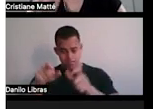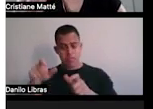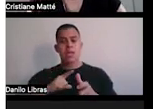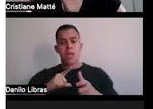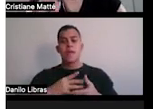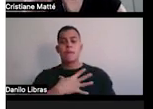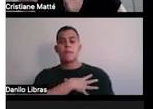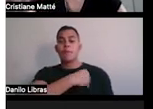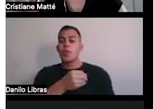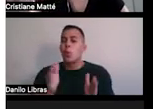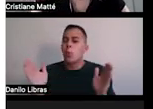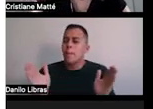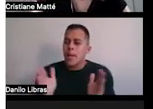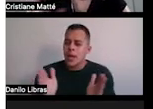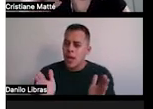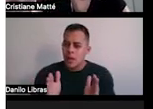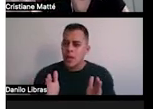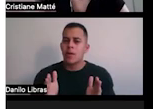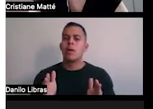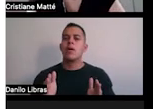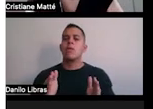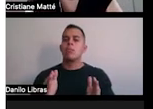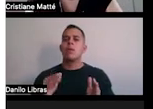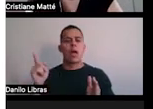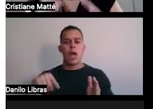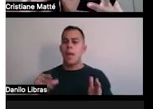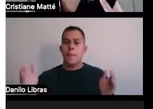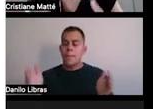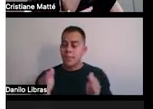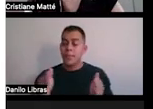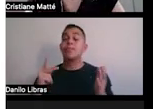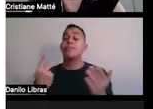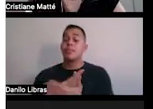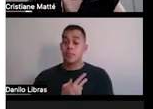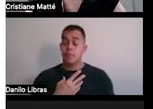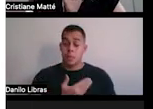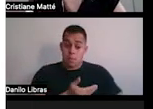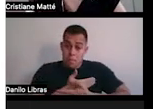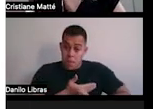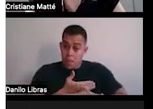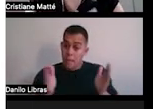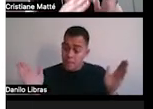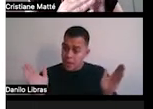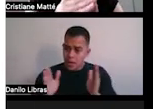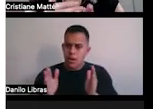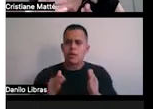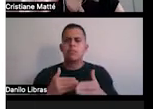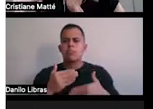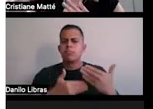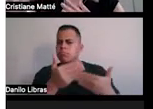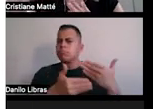né? Então, small para a idade, né, gestacional que eles tinham. Então, bebês muito pequenos. E acabou que